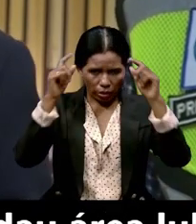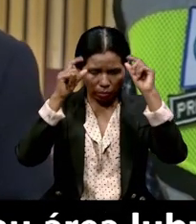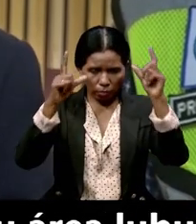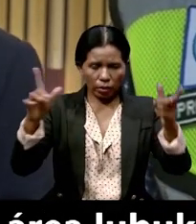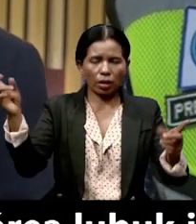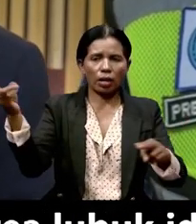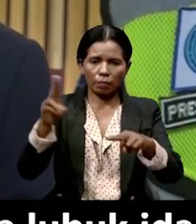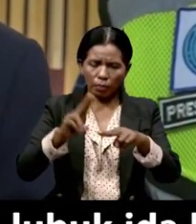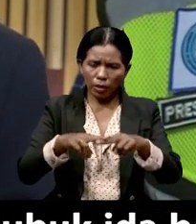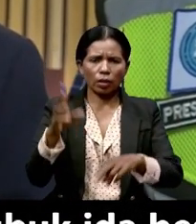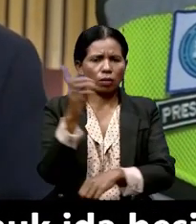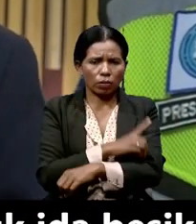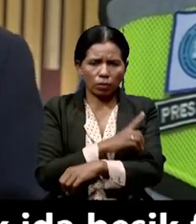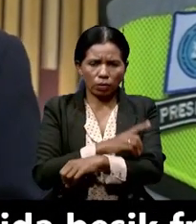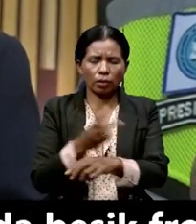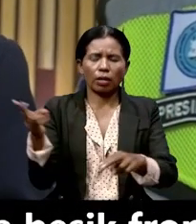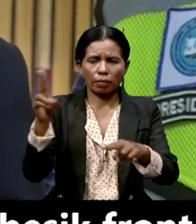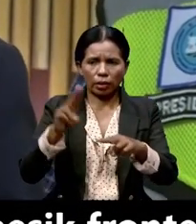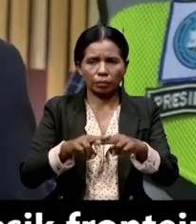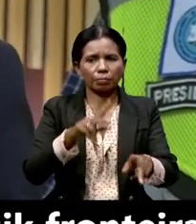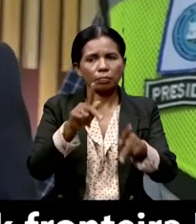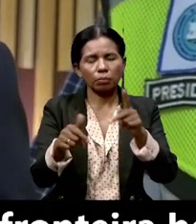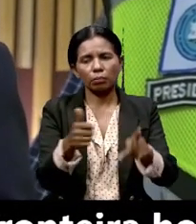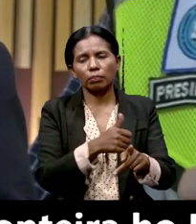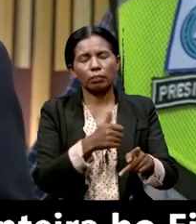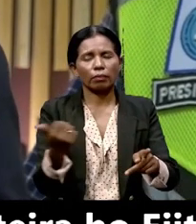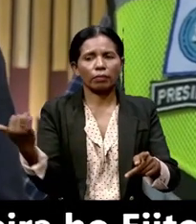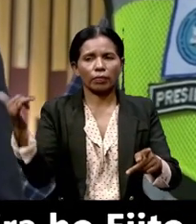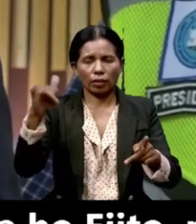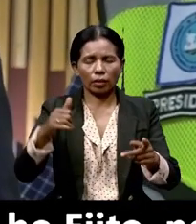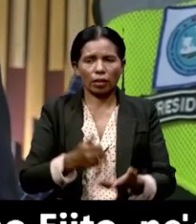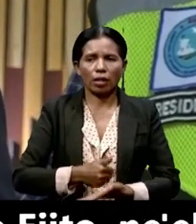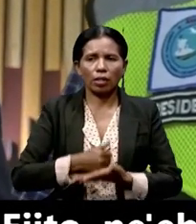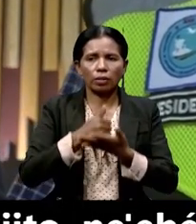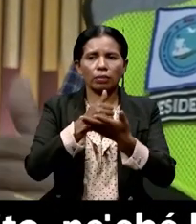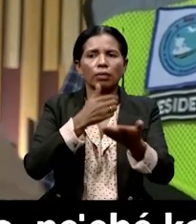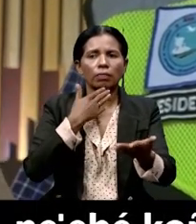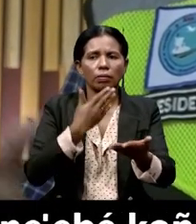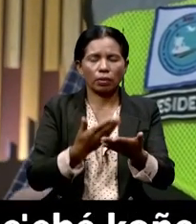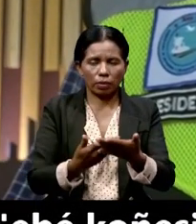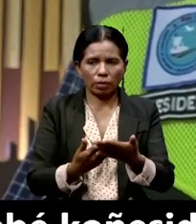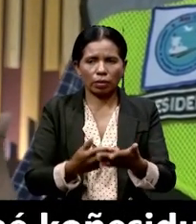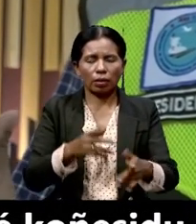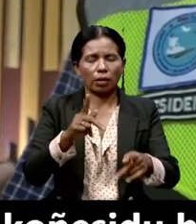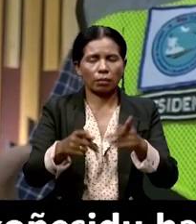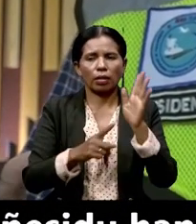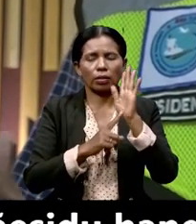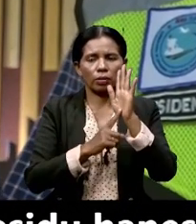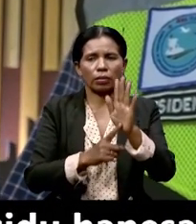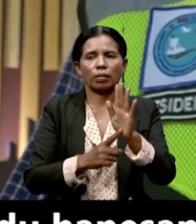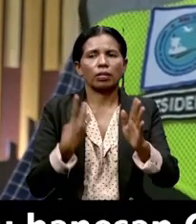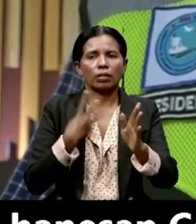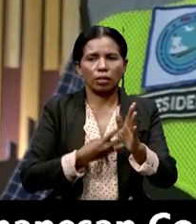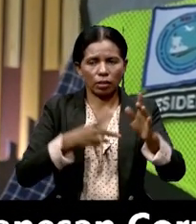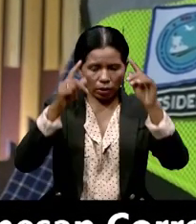o valor do valor. Então, é uma ser ANP mais, né, tem que ter um tratamento de dia para expressar que é uma reta de